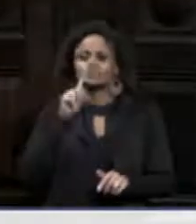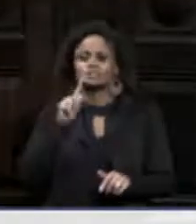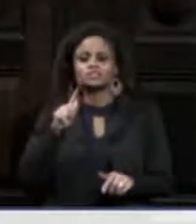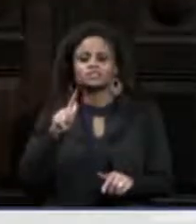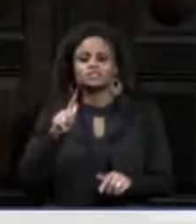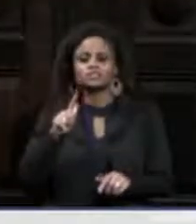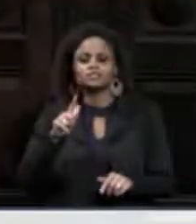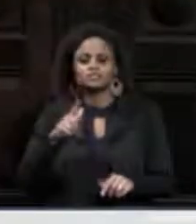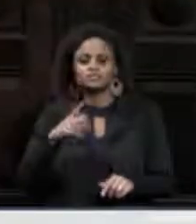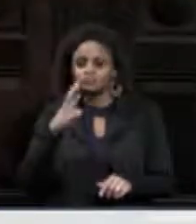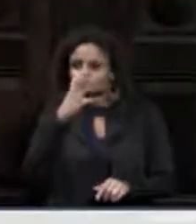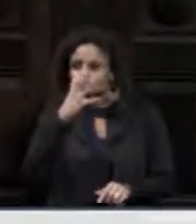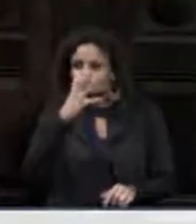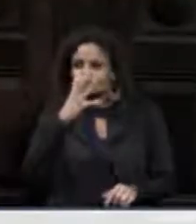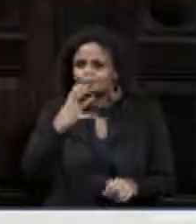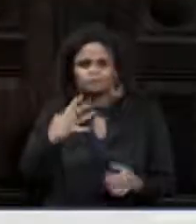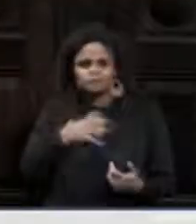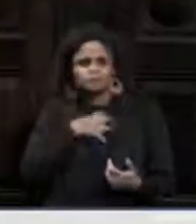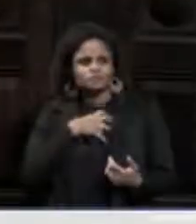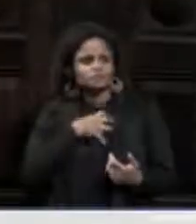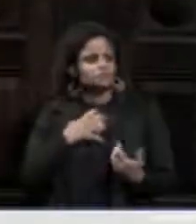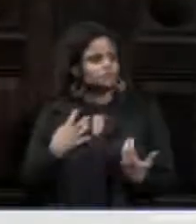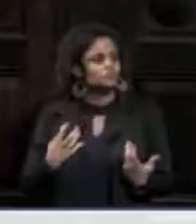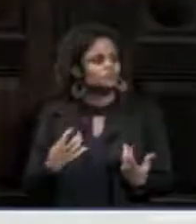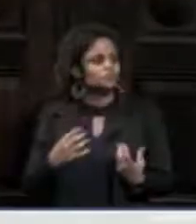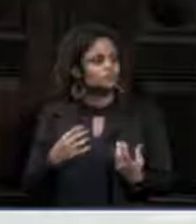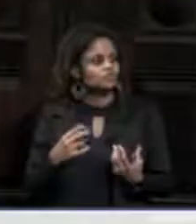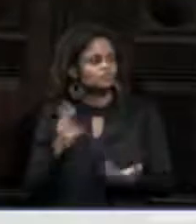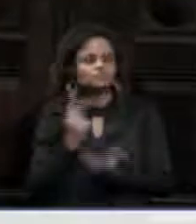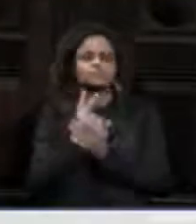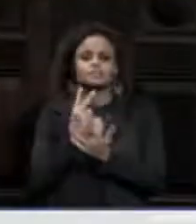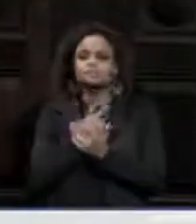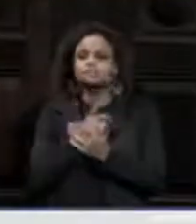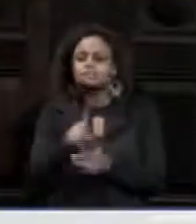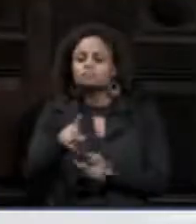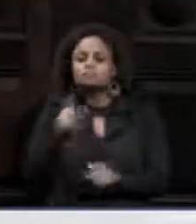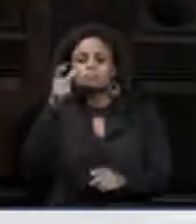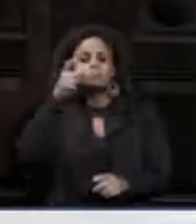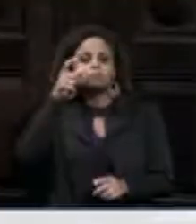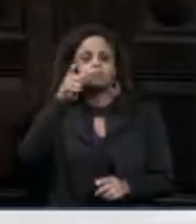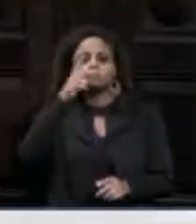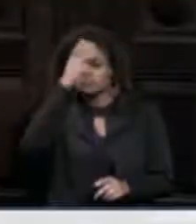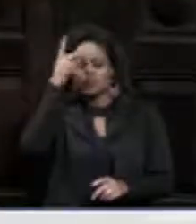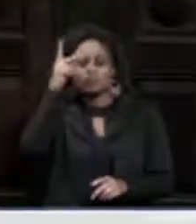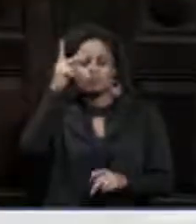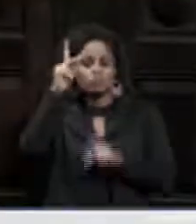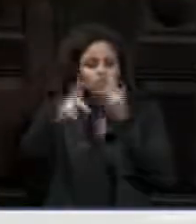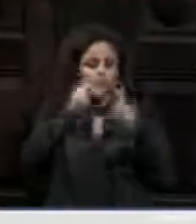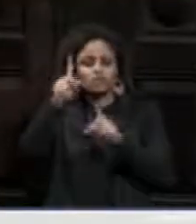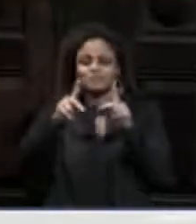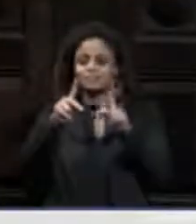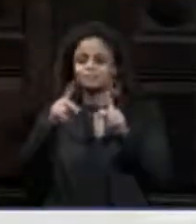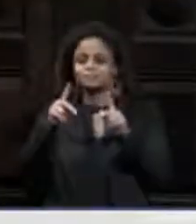indignação todas as vezes que o interesse público está afetado,